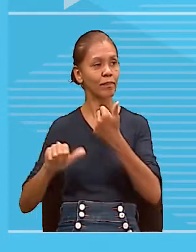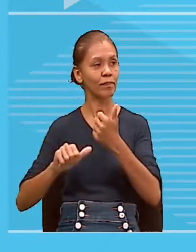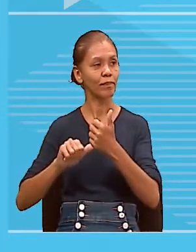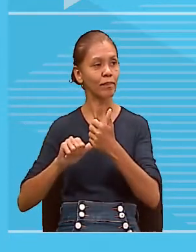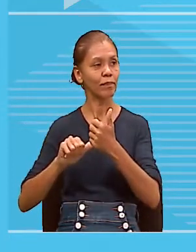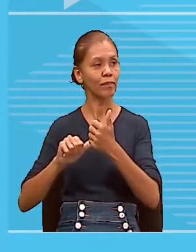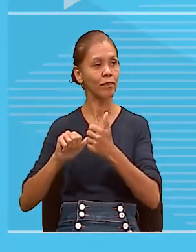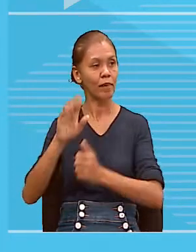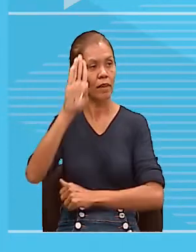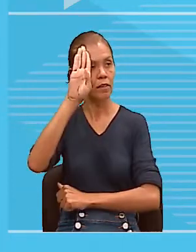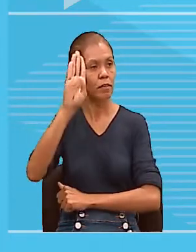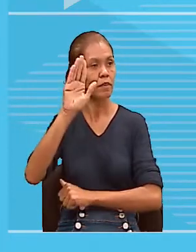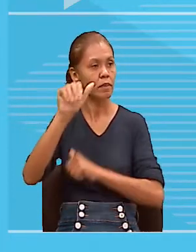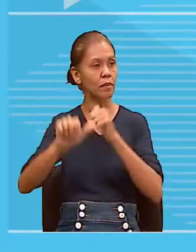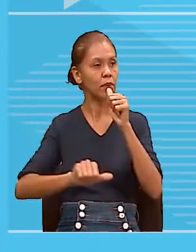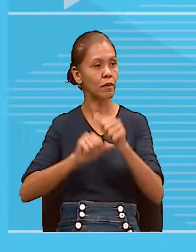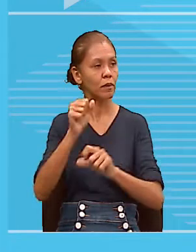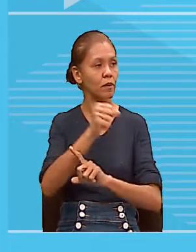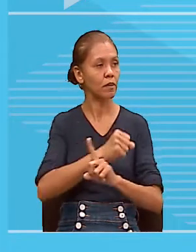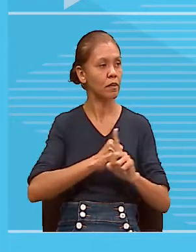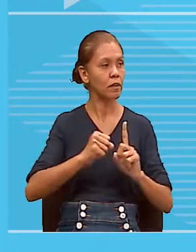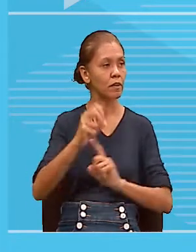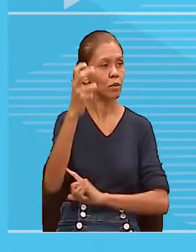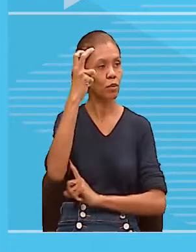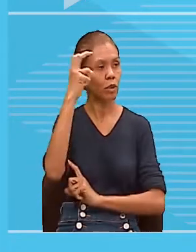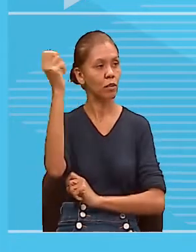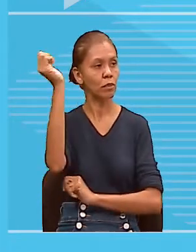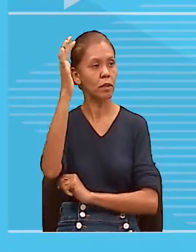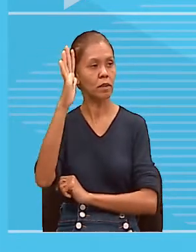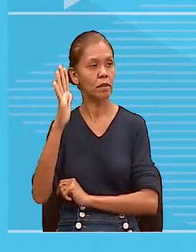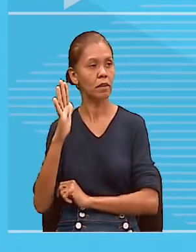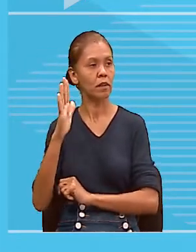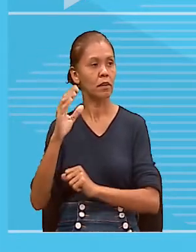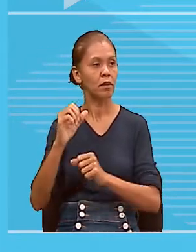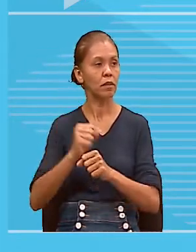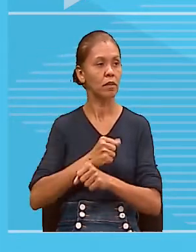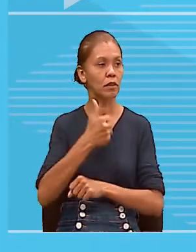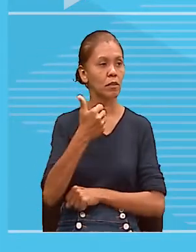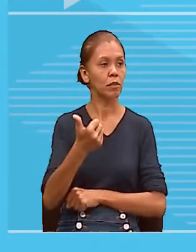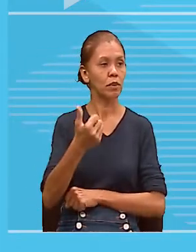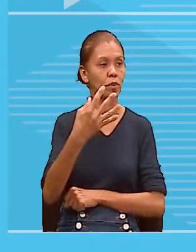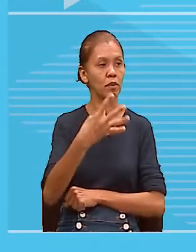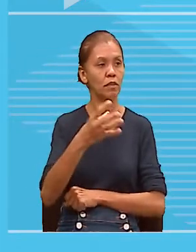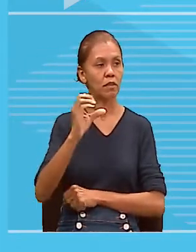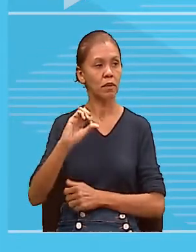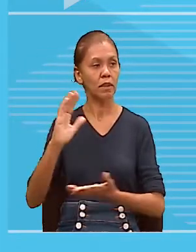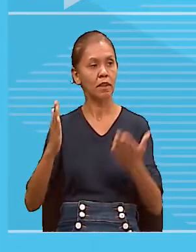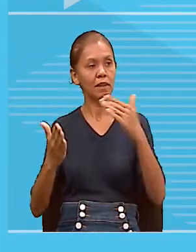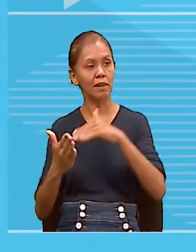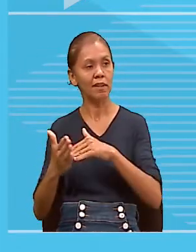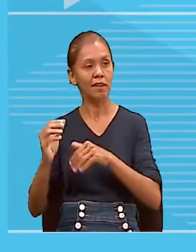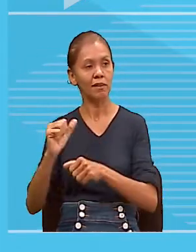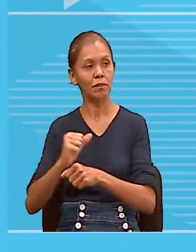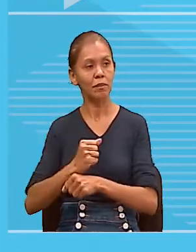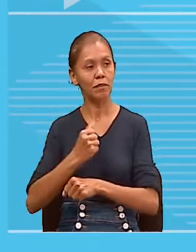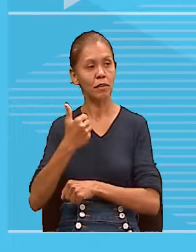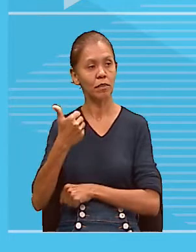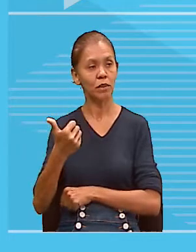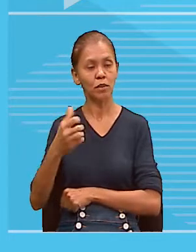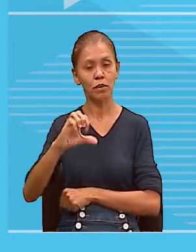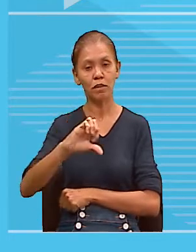transformações sociais e culturais no Brasil na década das décadas de 40 a 60